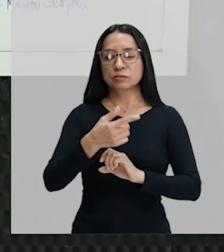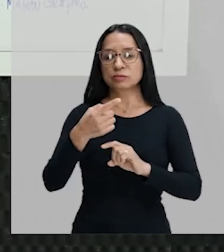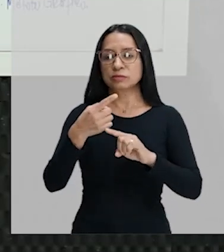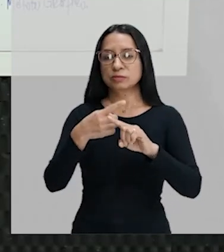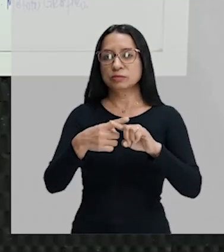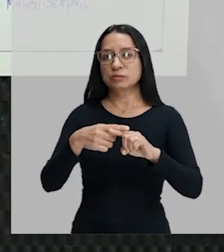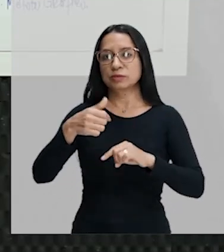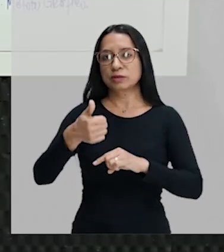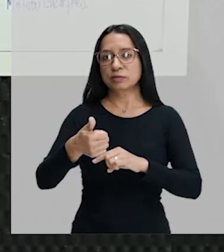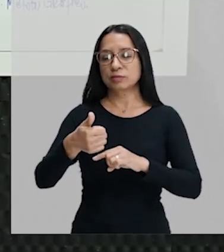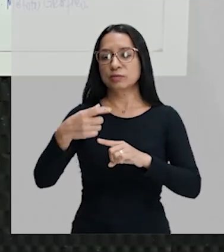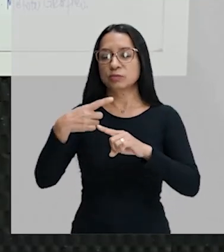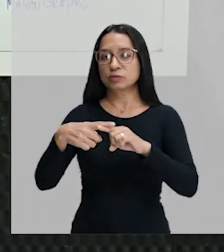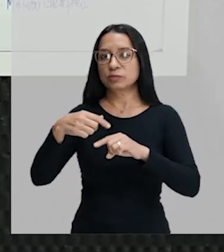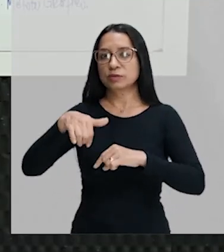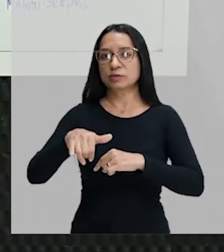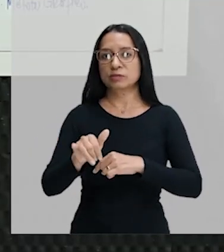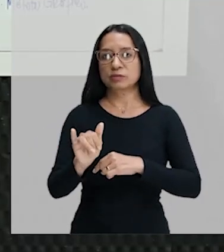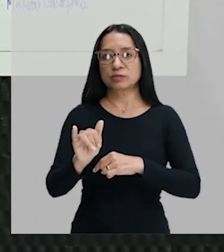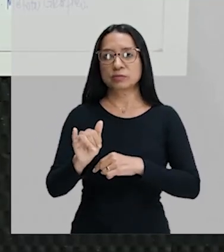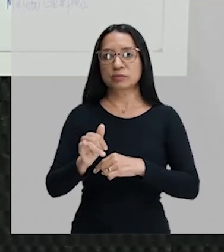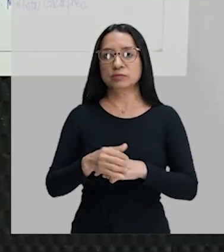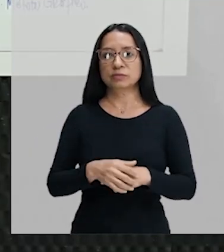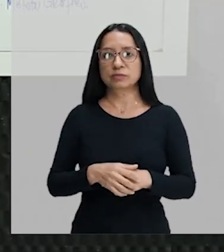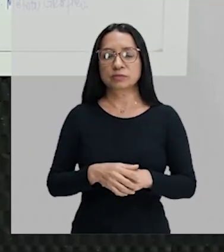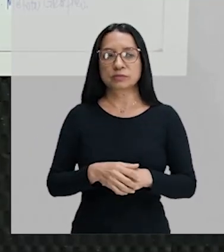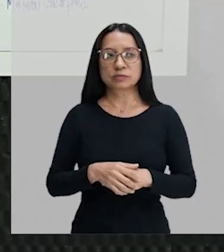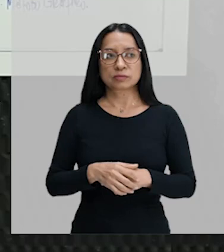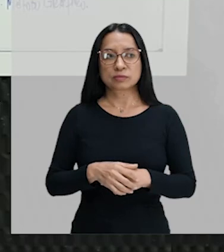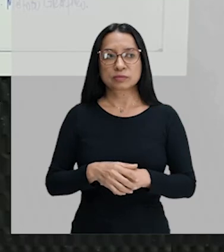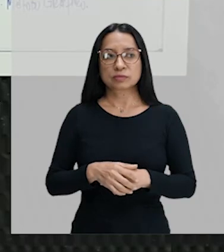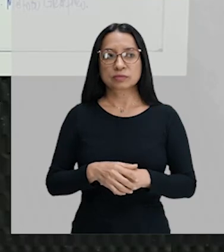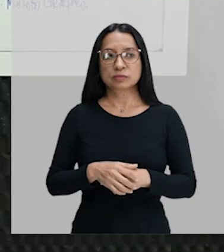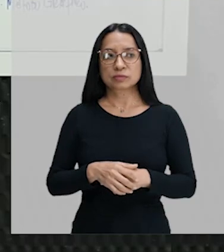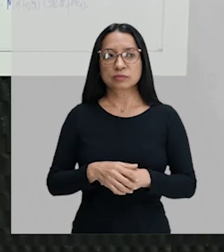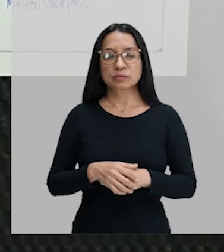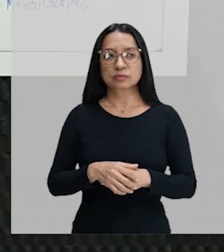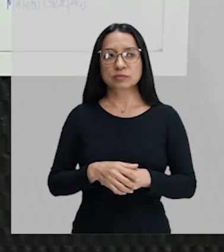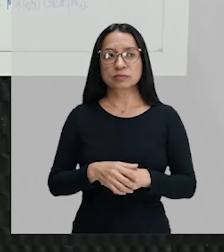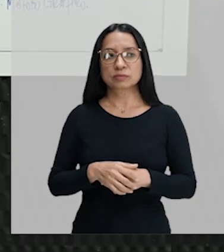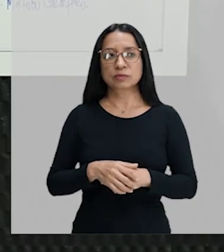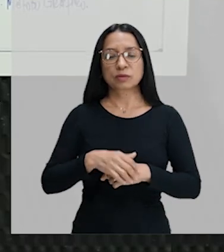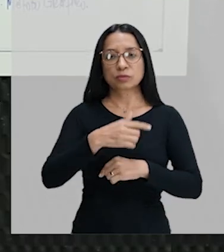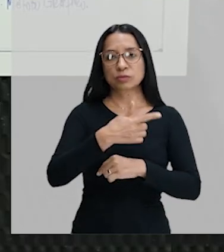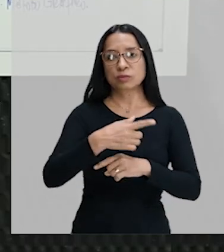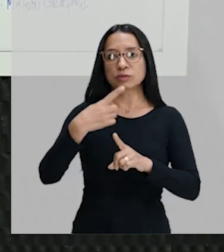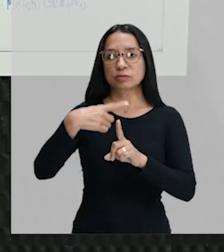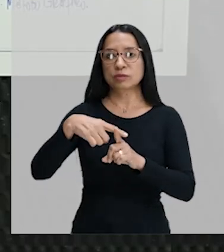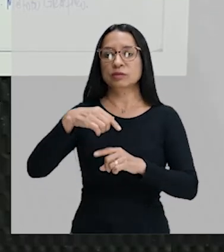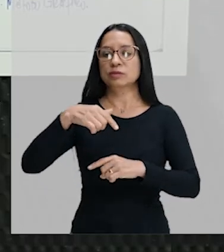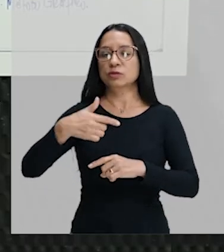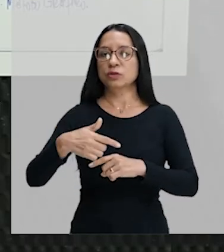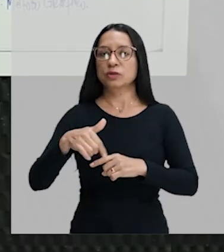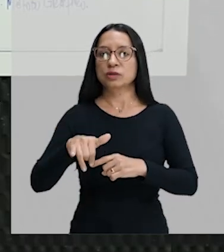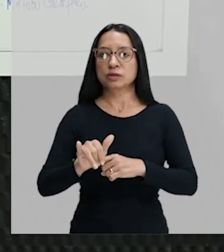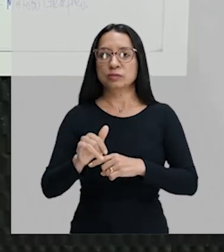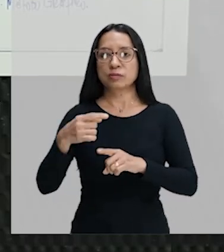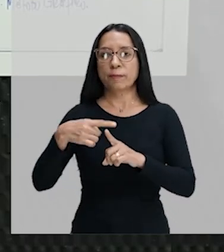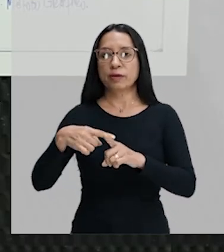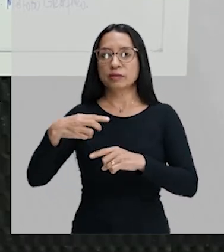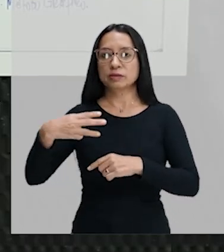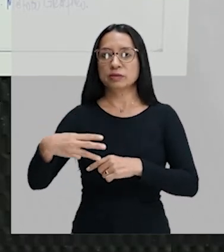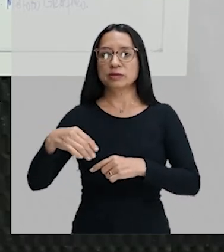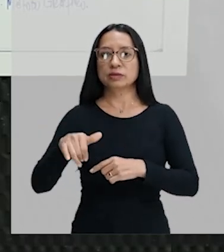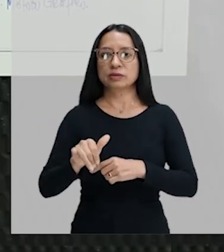multiplica o y. Então, vai ficar 2 mais 2y mais